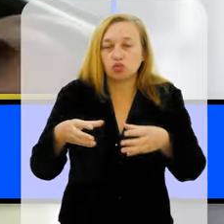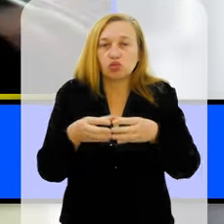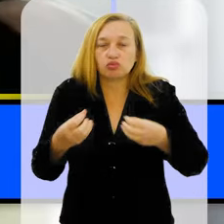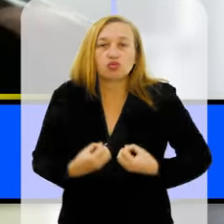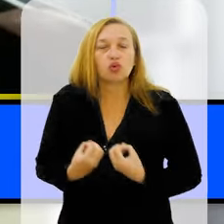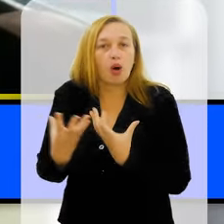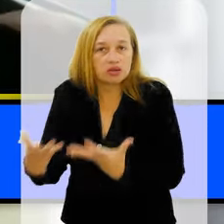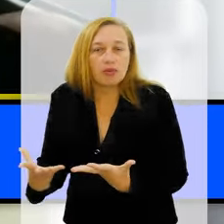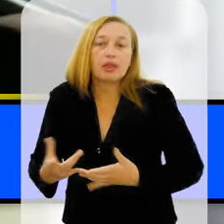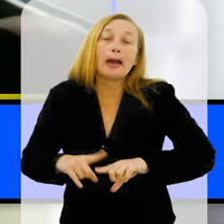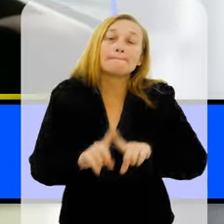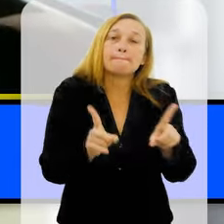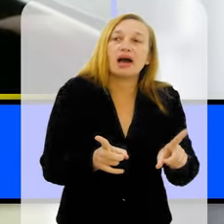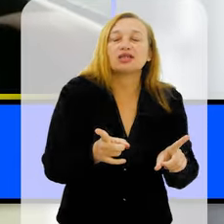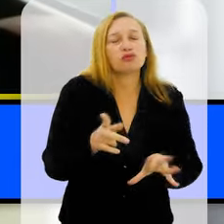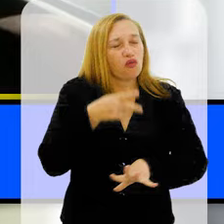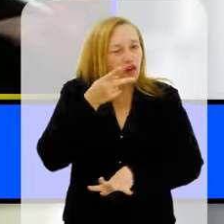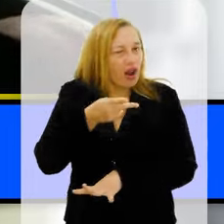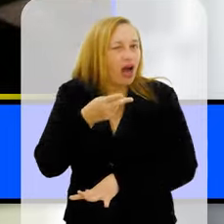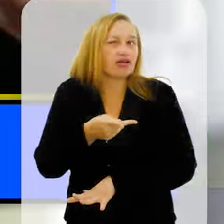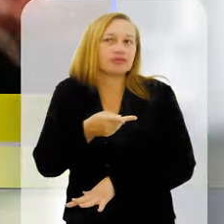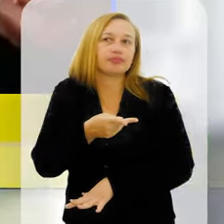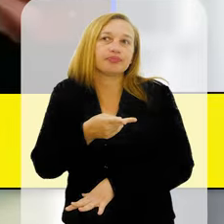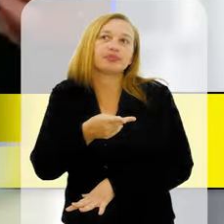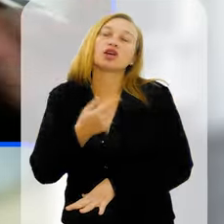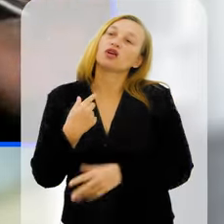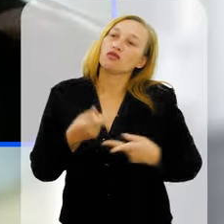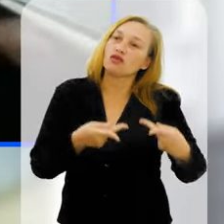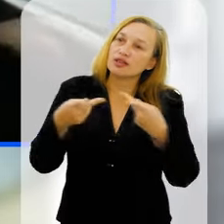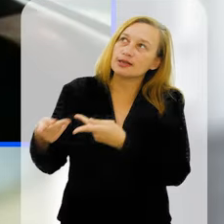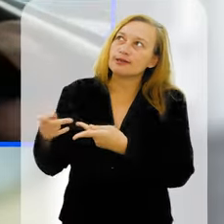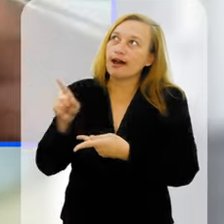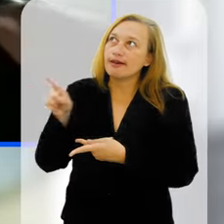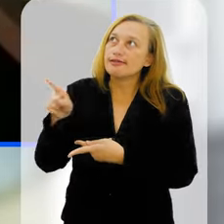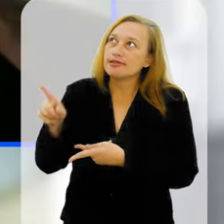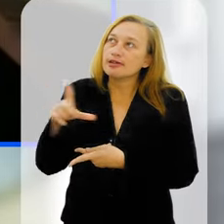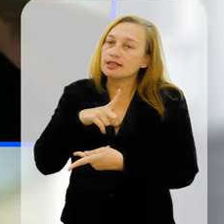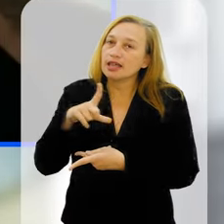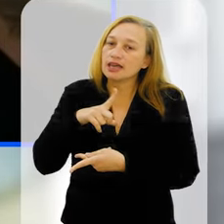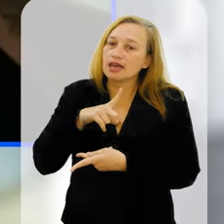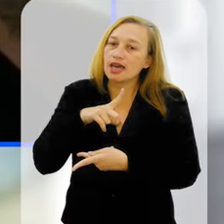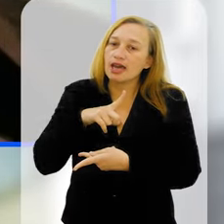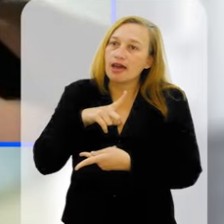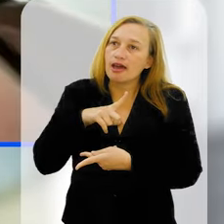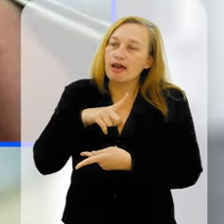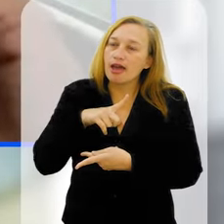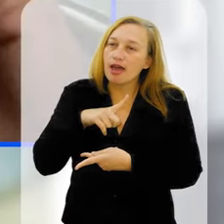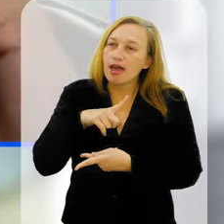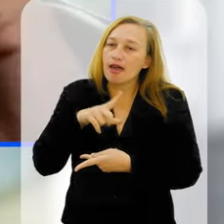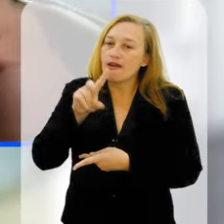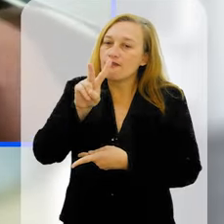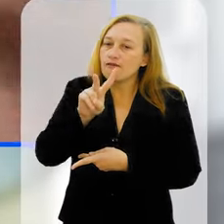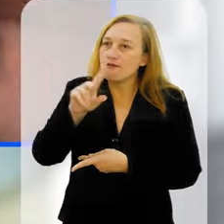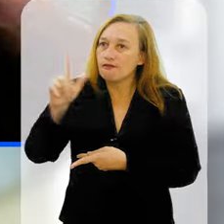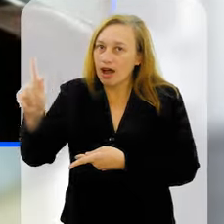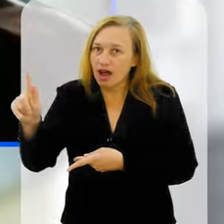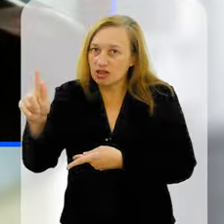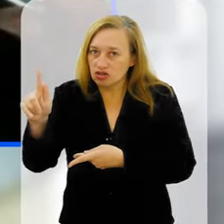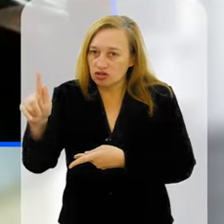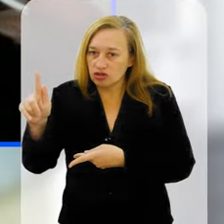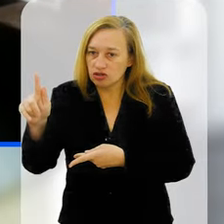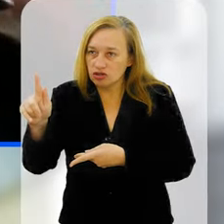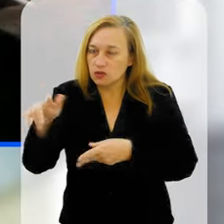grupos que fazem doação. Mas eu vou te falar: a gente foi visitar um aqui que tem em Vargem, ele